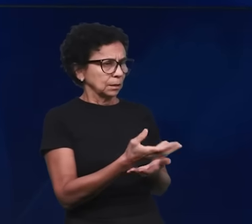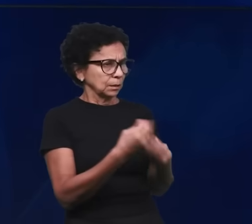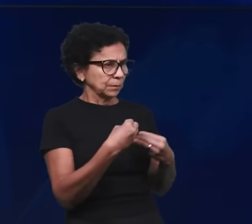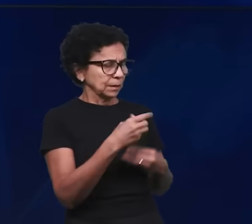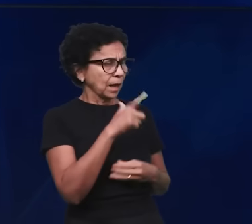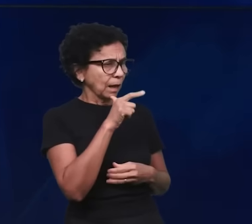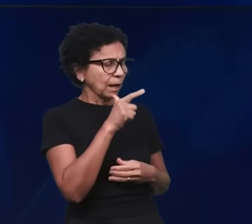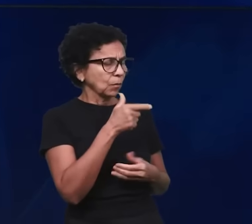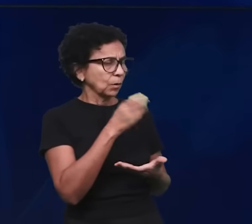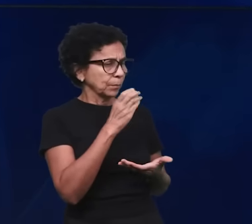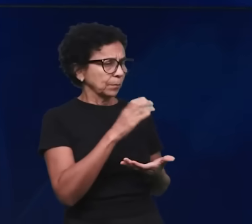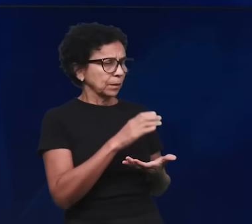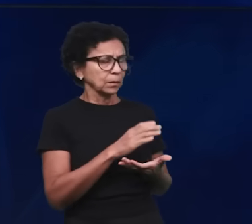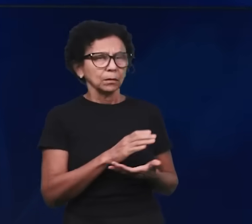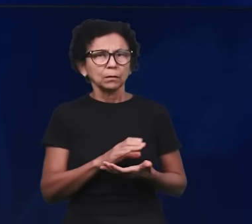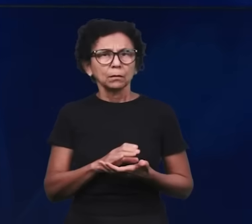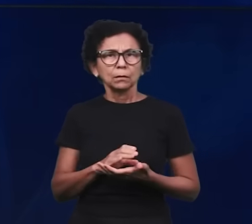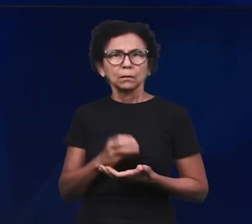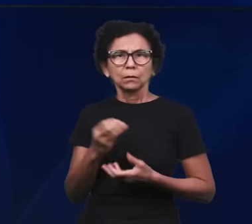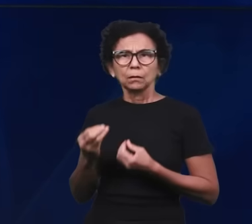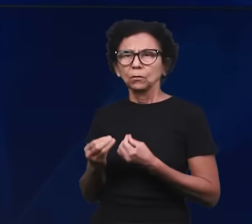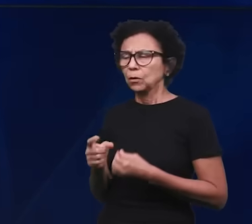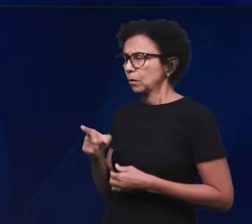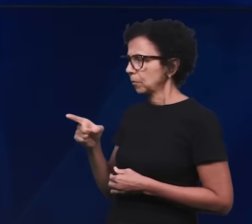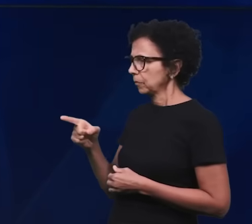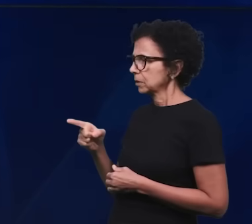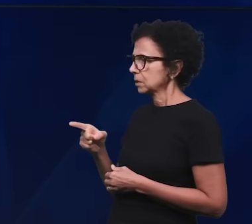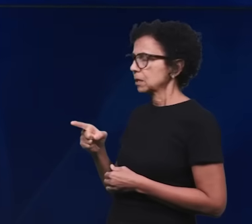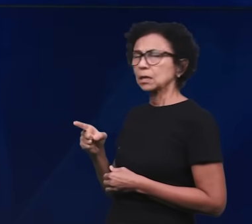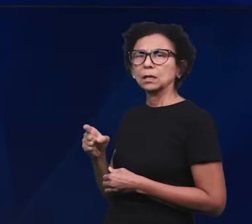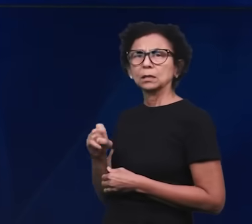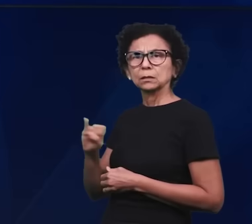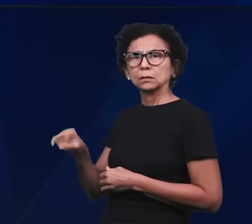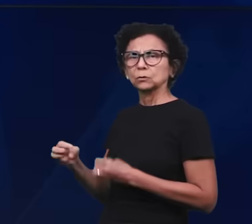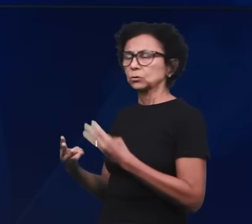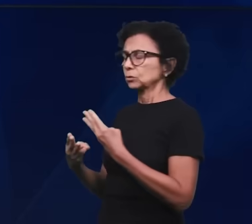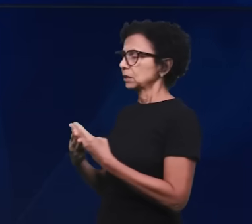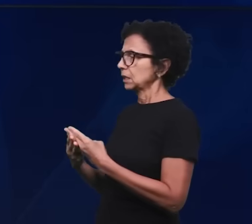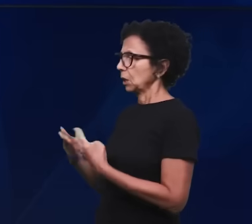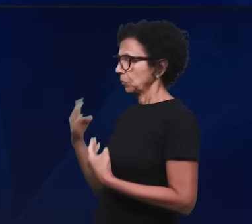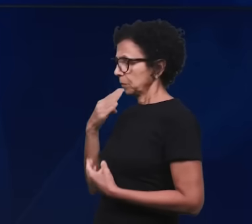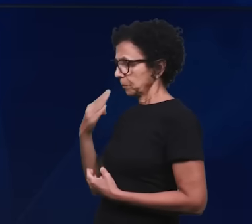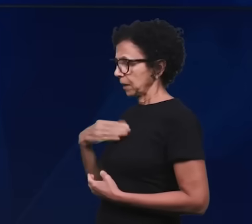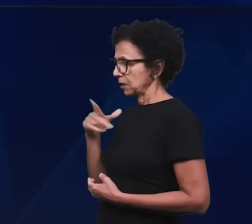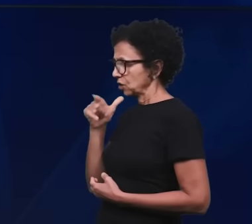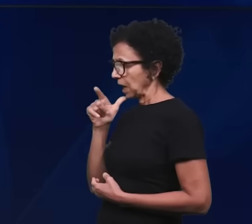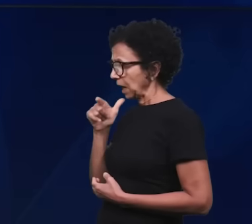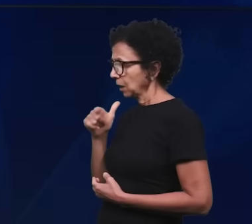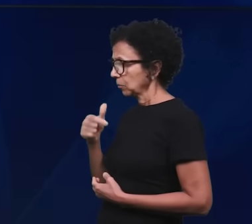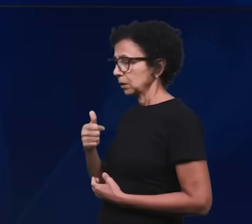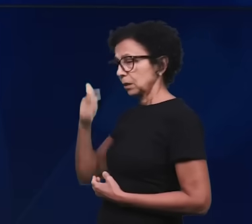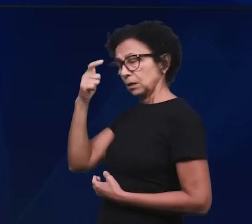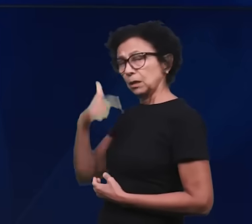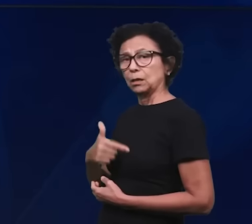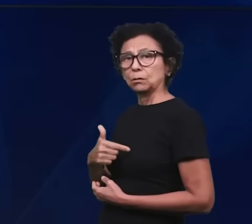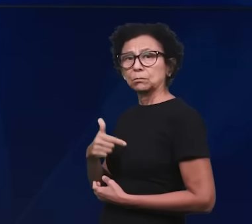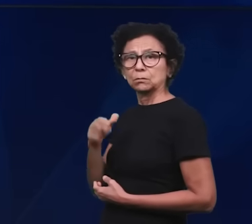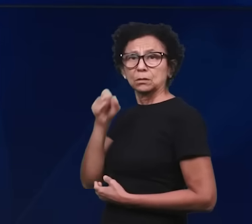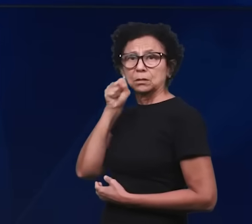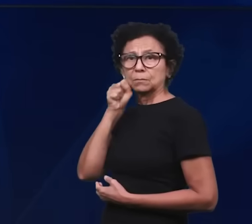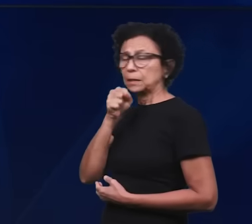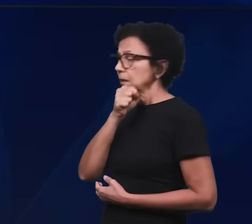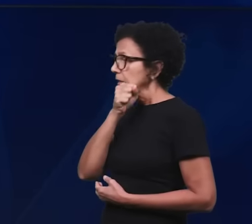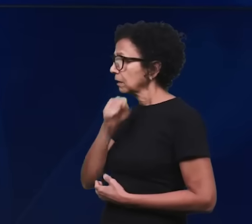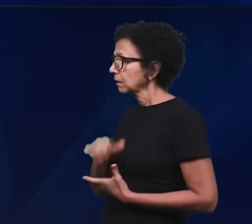que tu, sendo judeu, pede água para eu que sou samaritana? Porque os judeus não conversavam com os samaritanos,